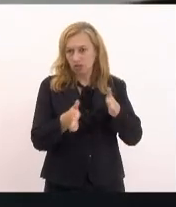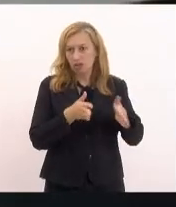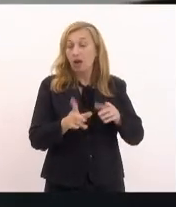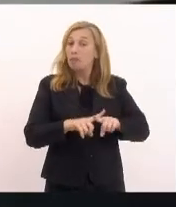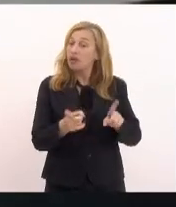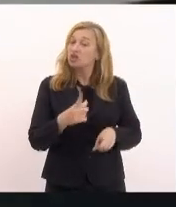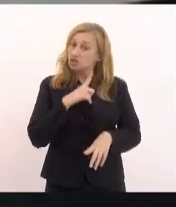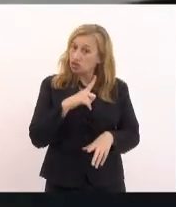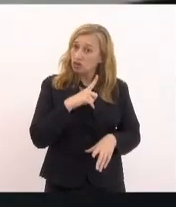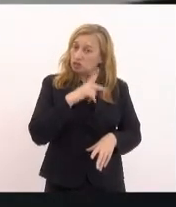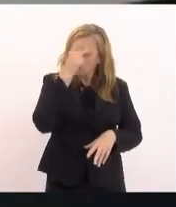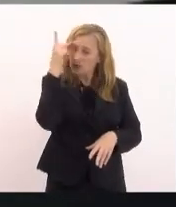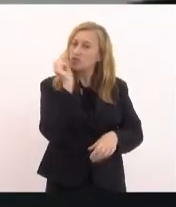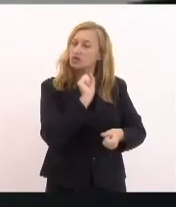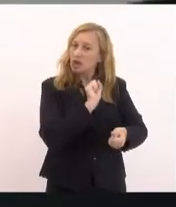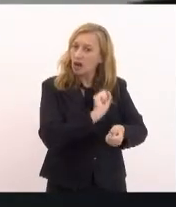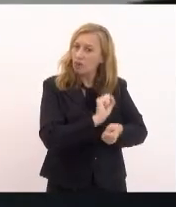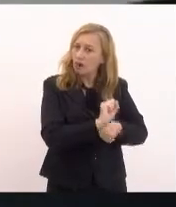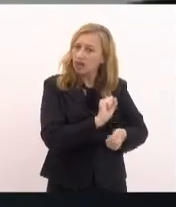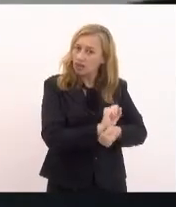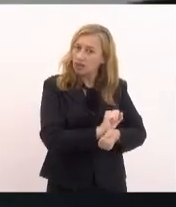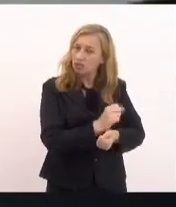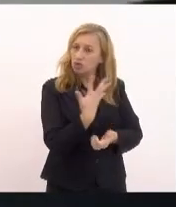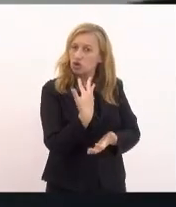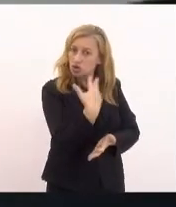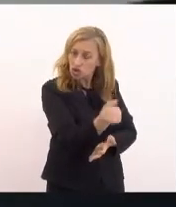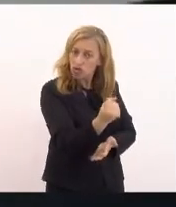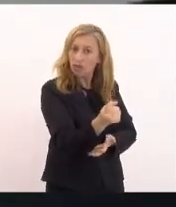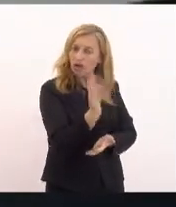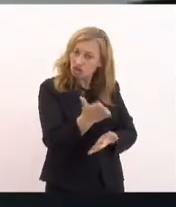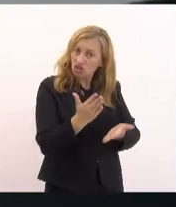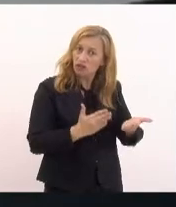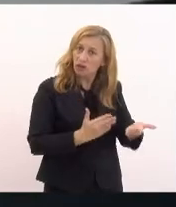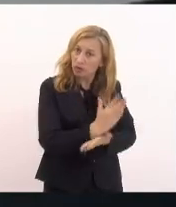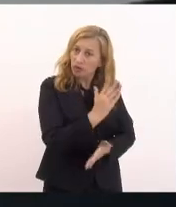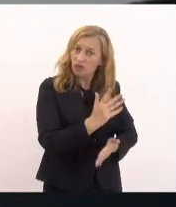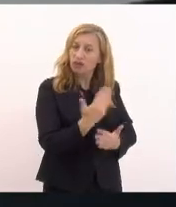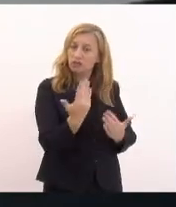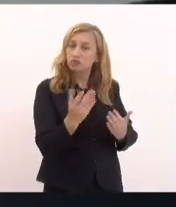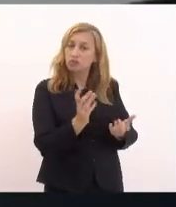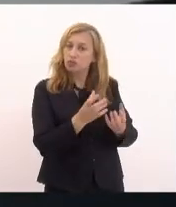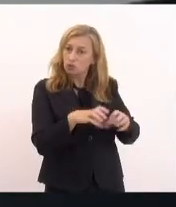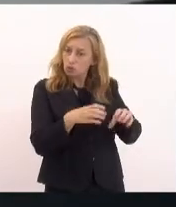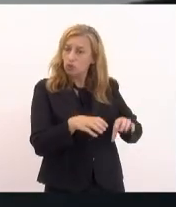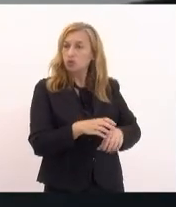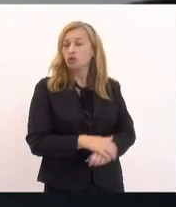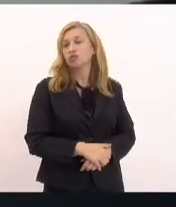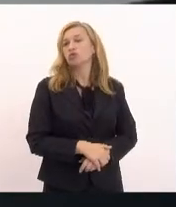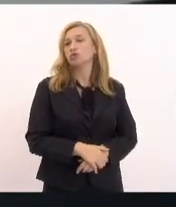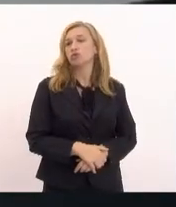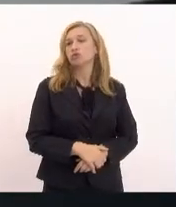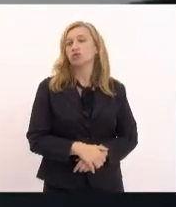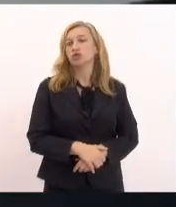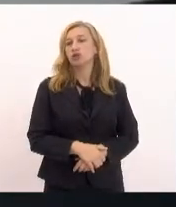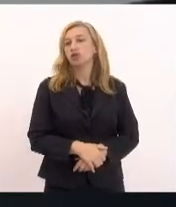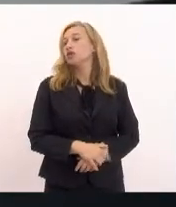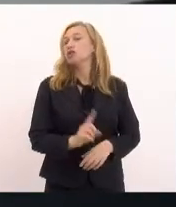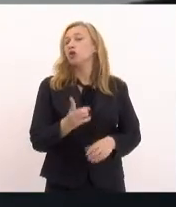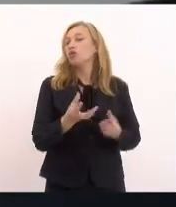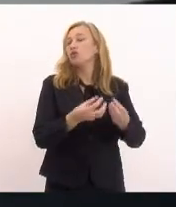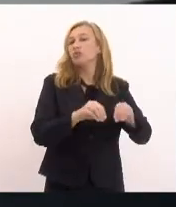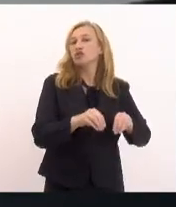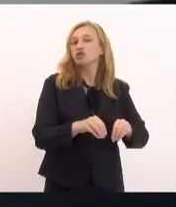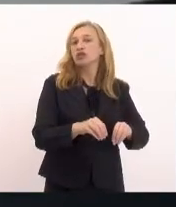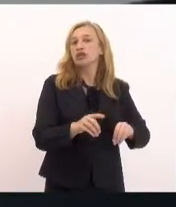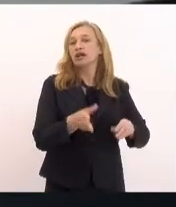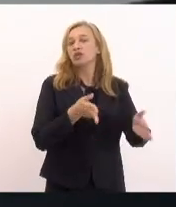concursados aguardando chamado de concursos de 13, de 14 e de 16, cujas validades não foram afetadas pelo